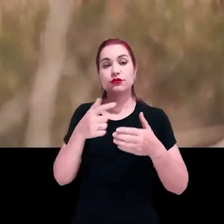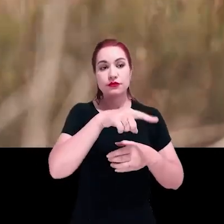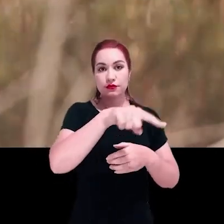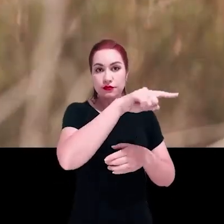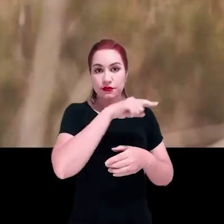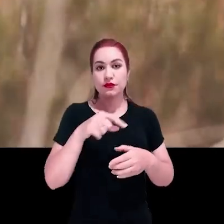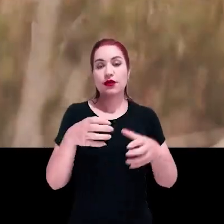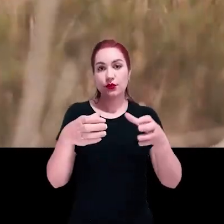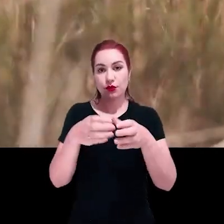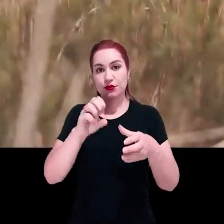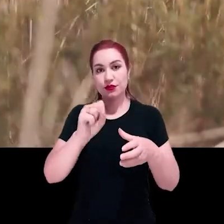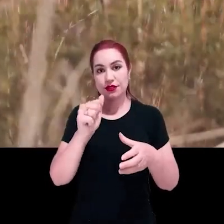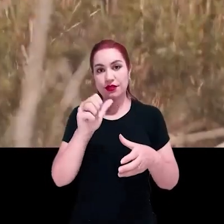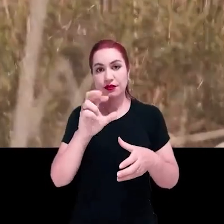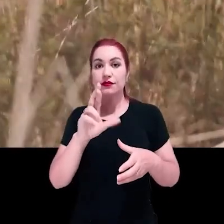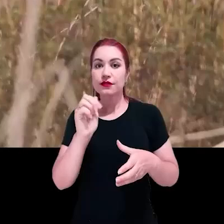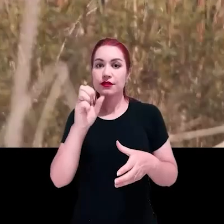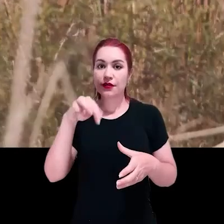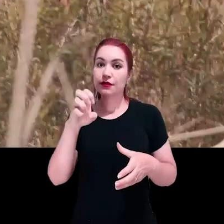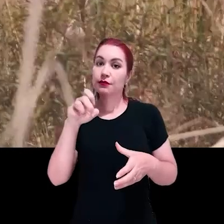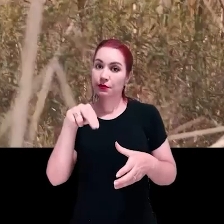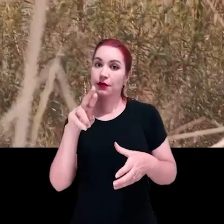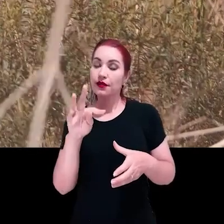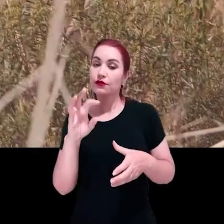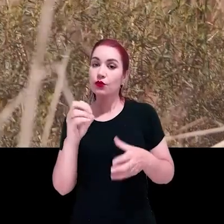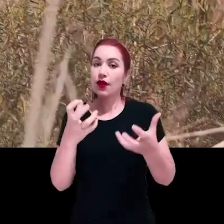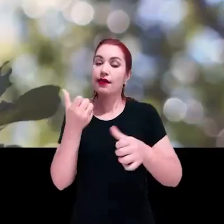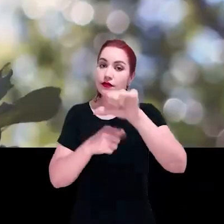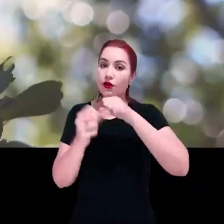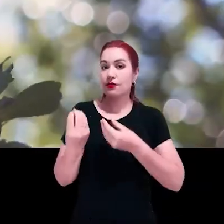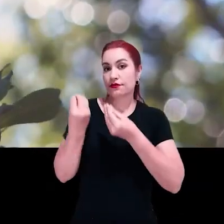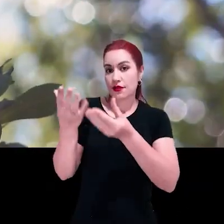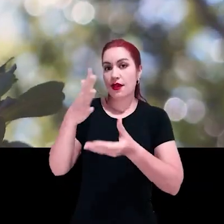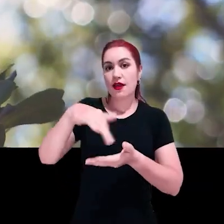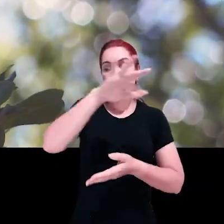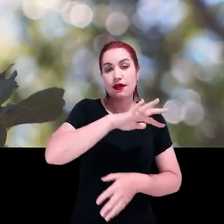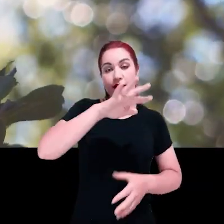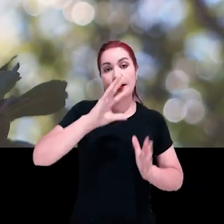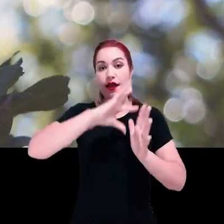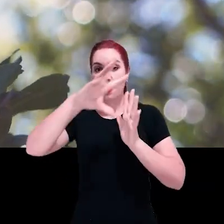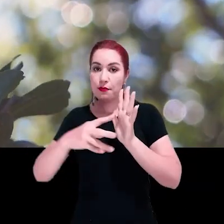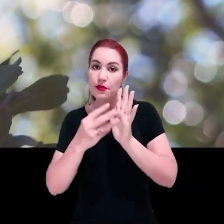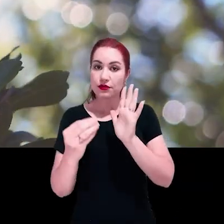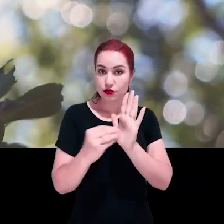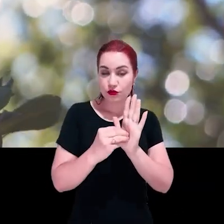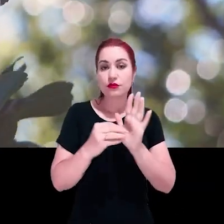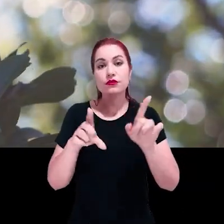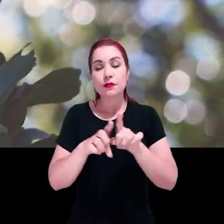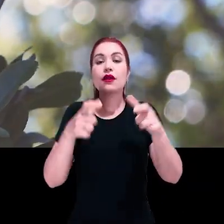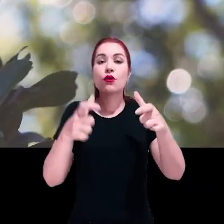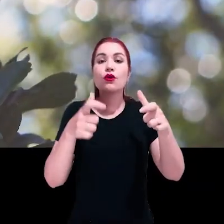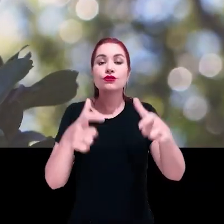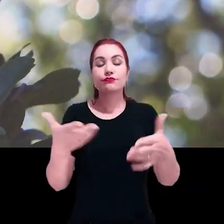vista da Espanha, nós queremos essa vila para nós, e em troca nós vamos dar territórios na Amazônia e principalmente territórios no que